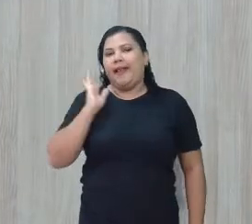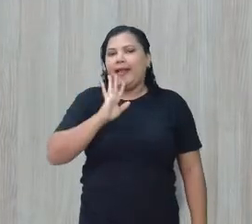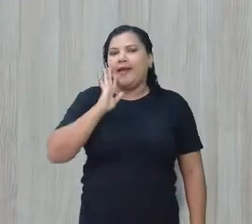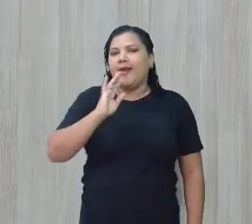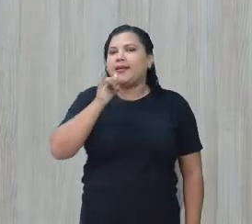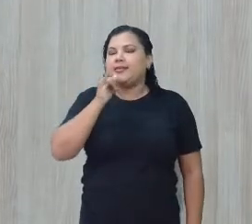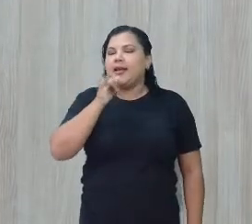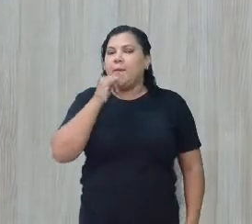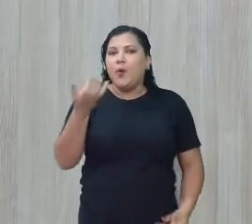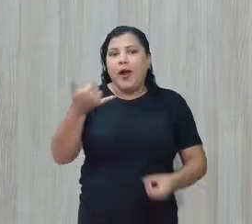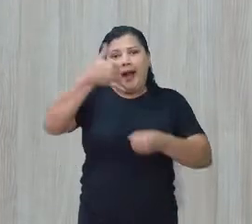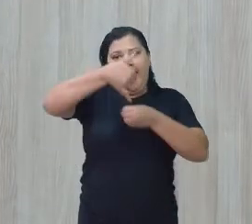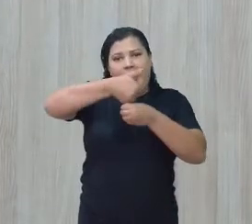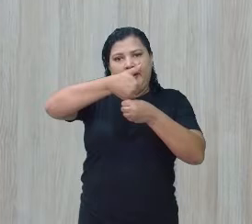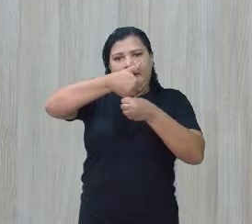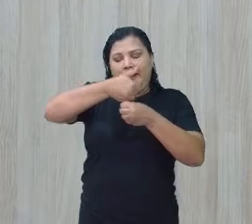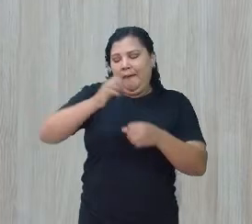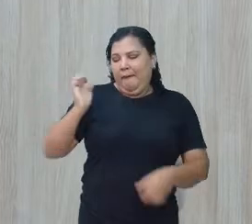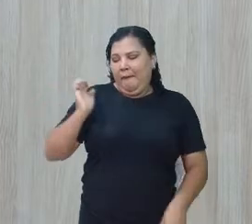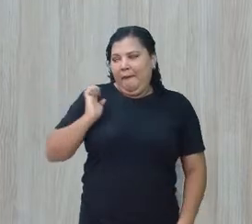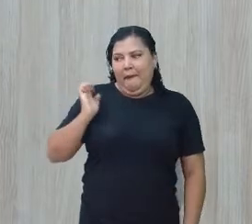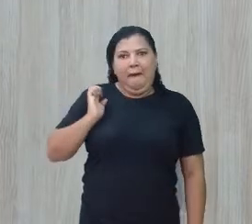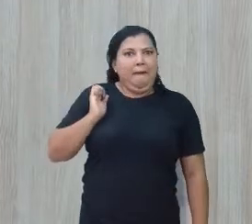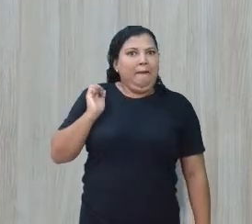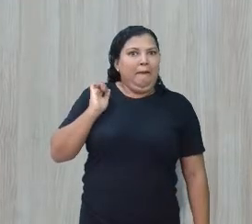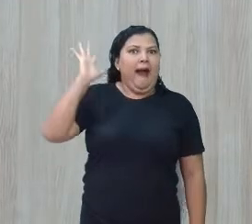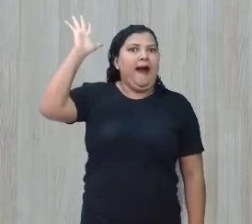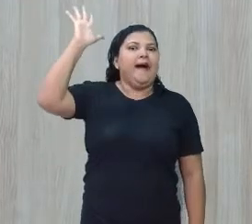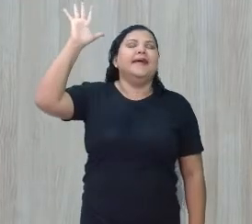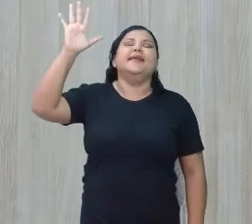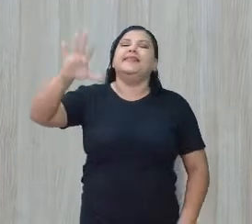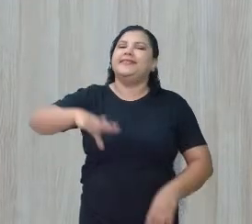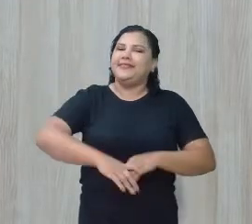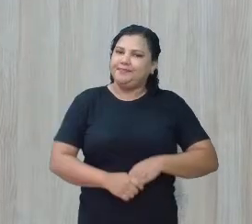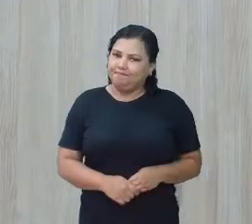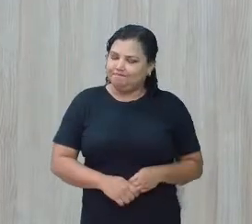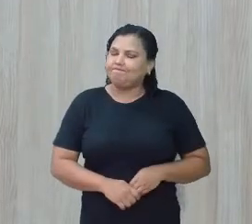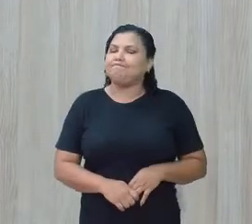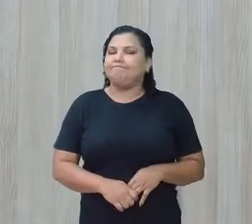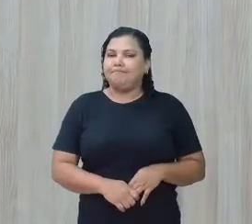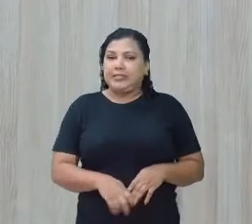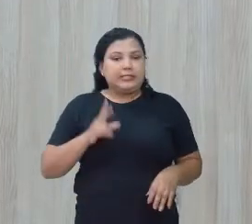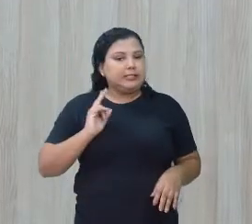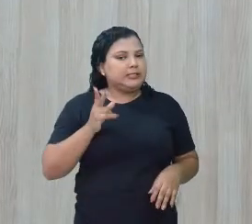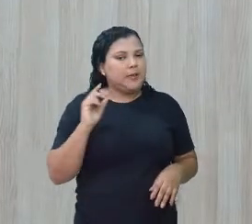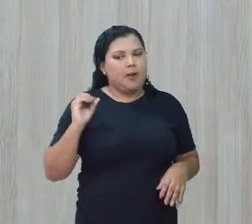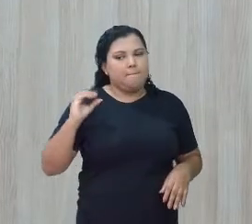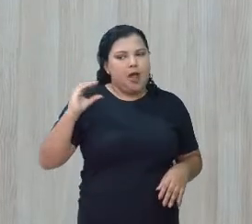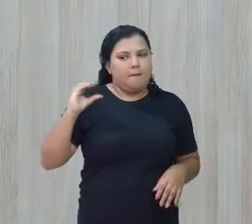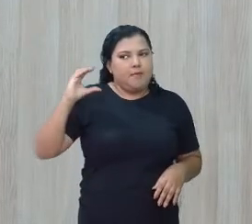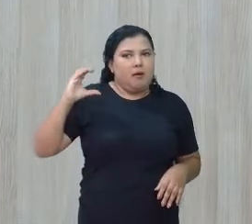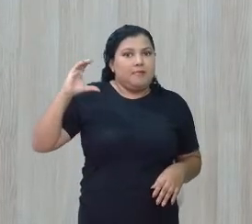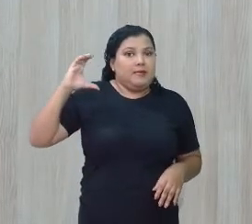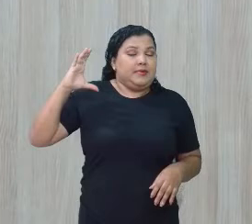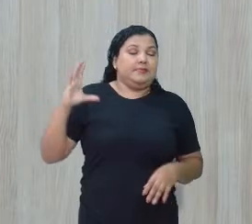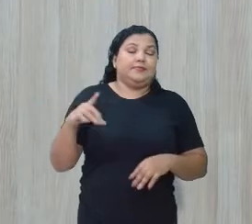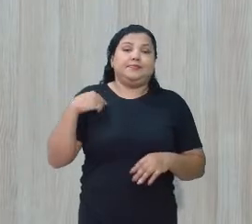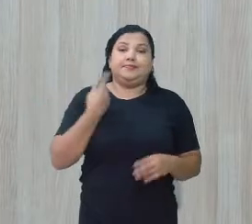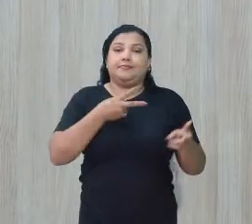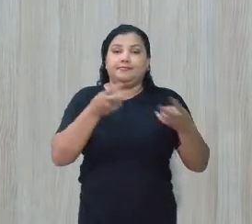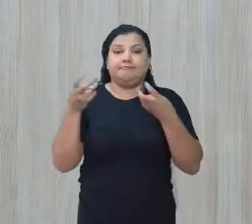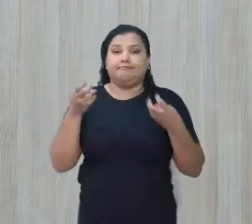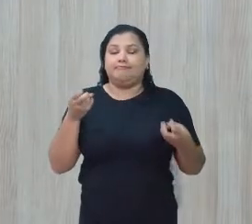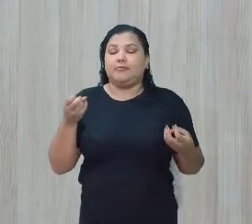preço do combustível subindo aí a cada semana, né? Aumentando o seu percentual aí a cada semana. E a gente percebe que muitas